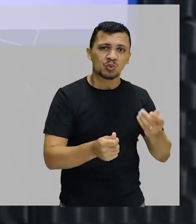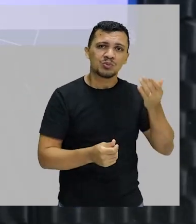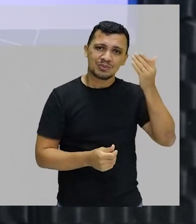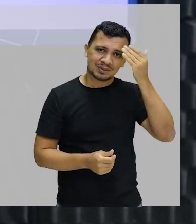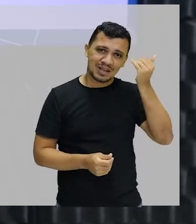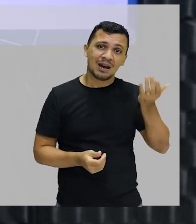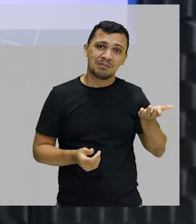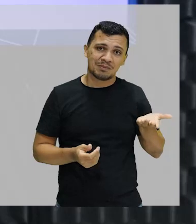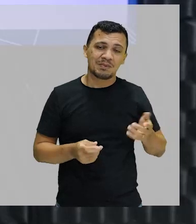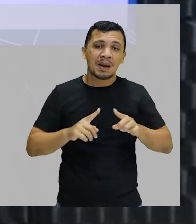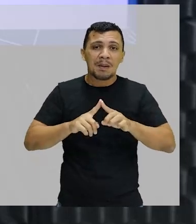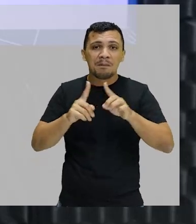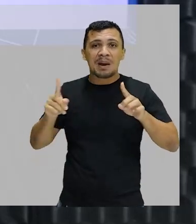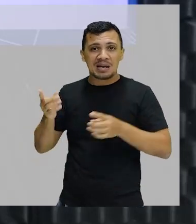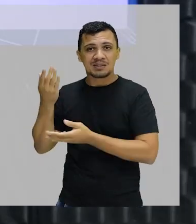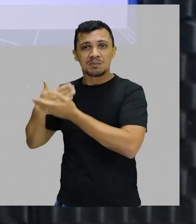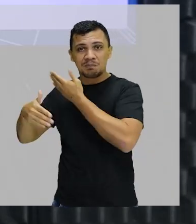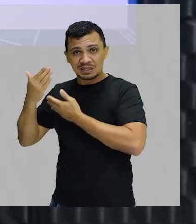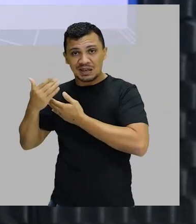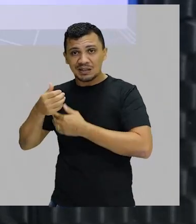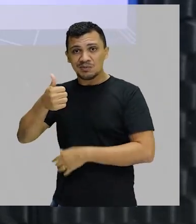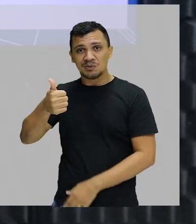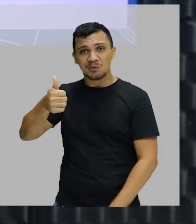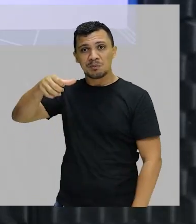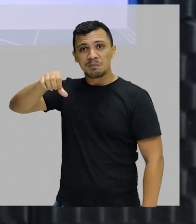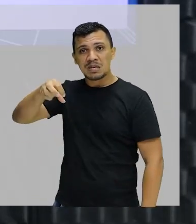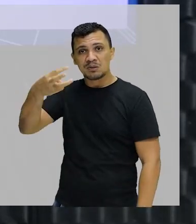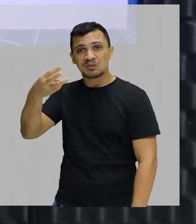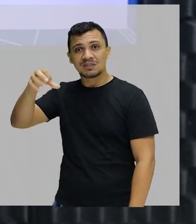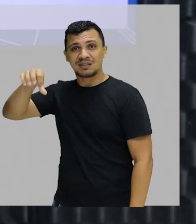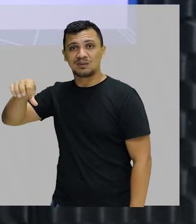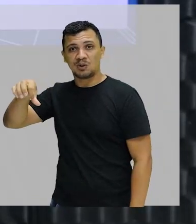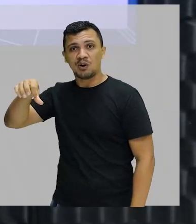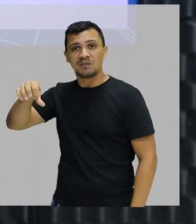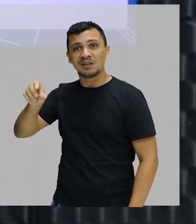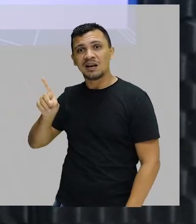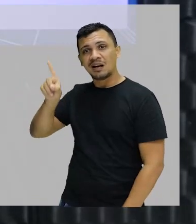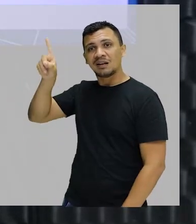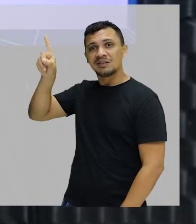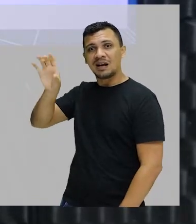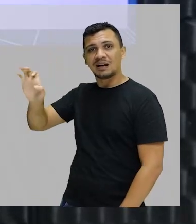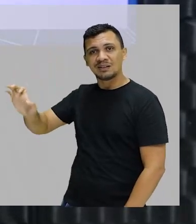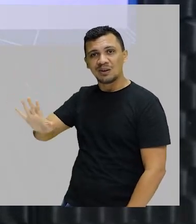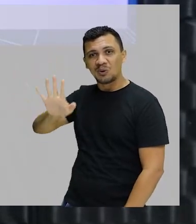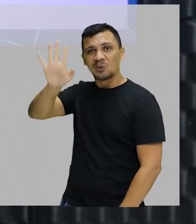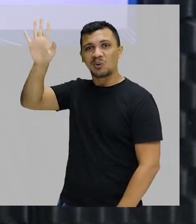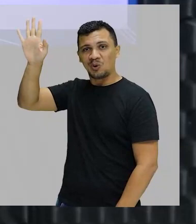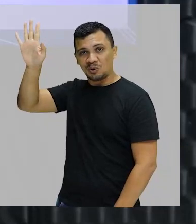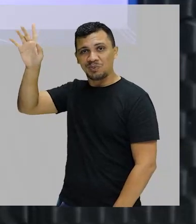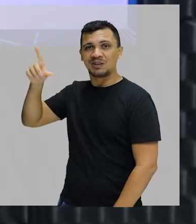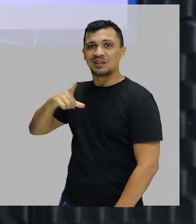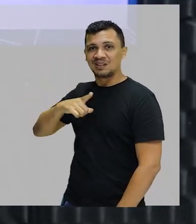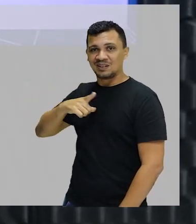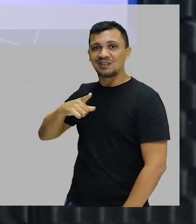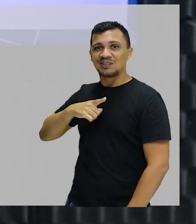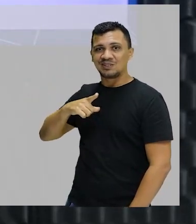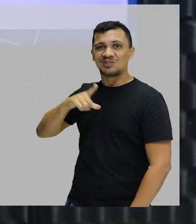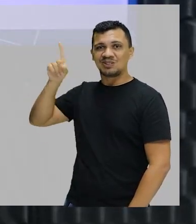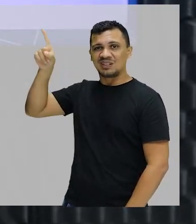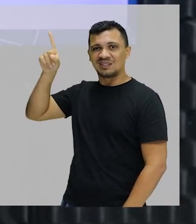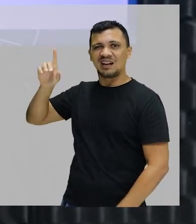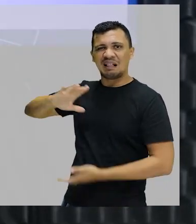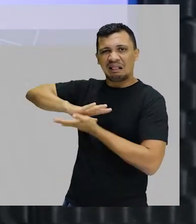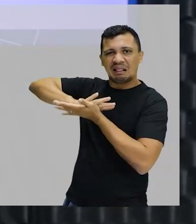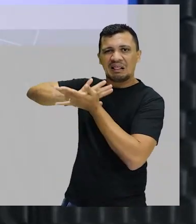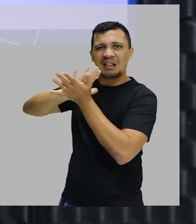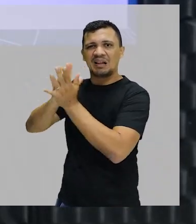Só que naquele momento ali, em 1939, a época onde lá na Europa tinha o nazismo, você lembra disso, né? Começo da